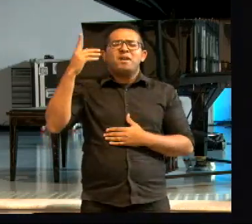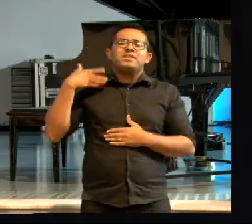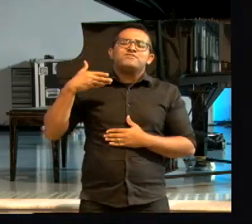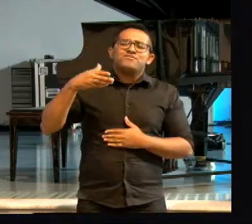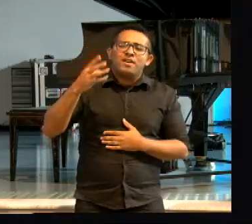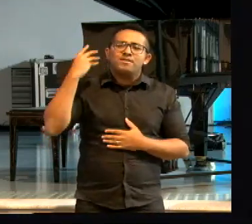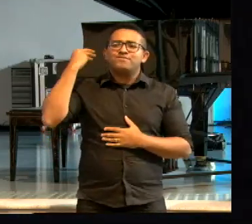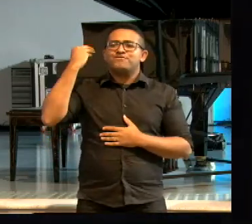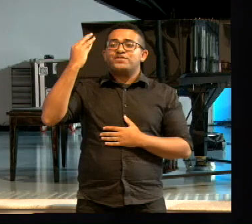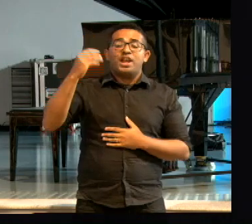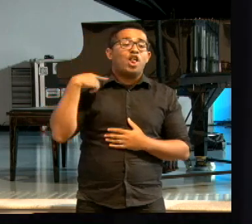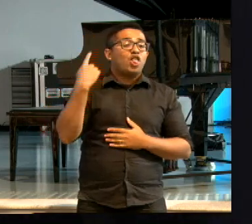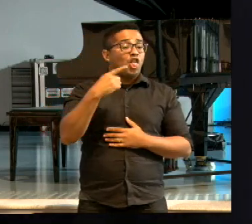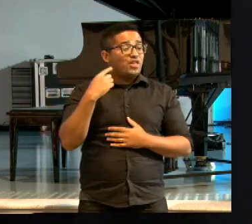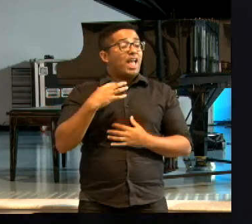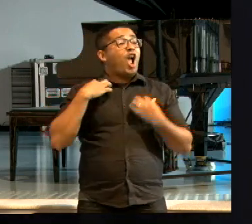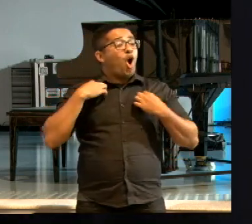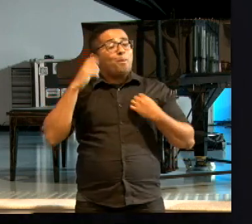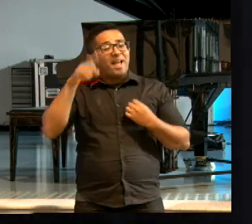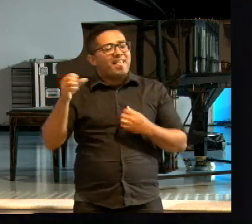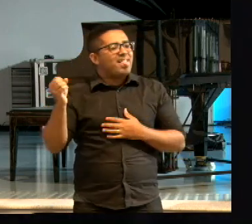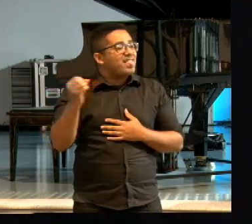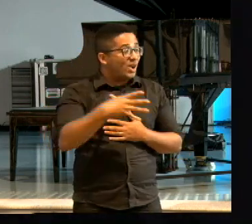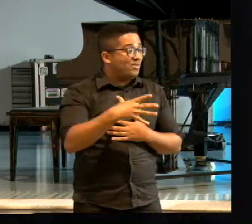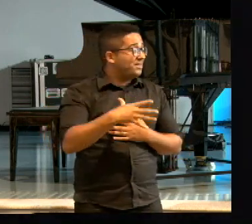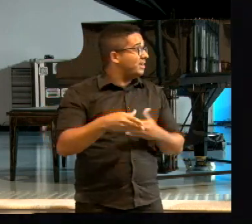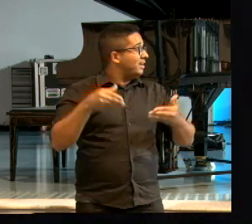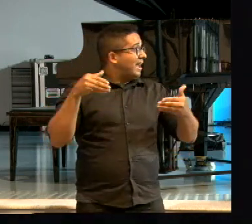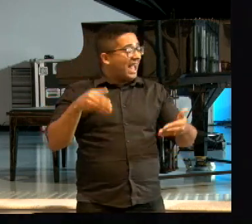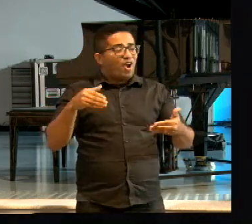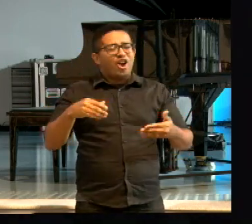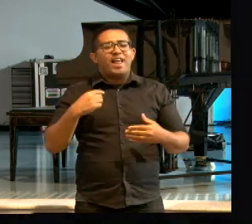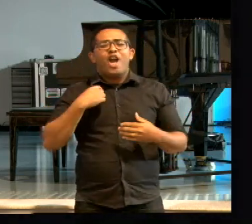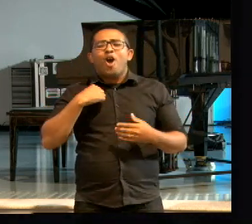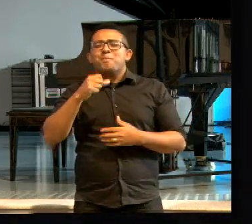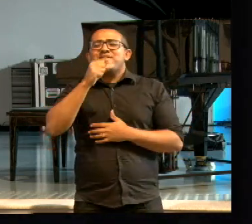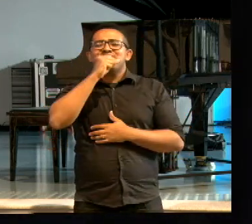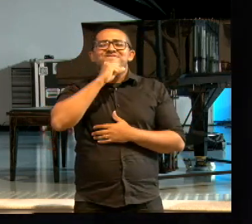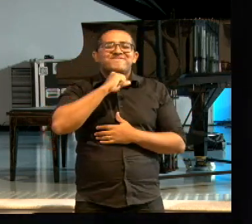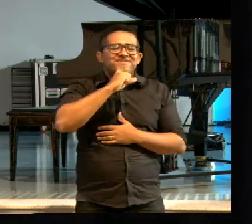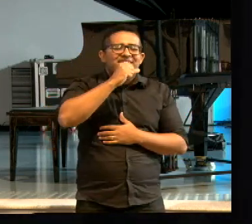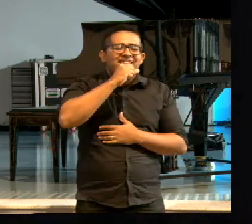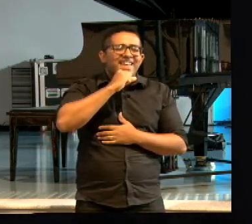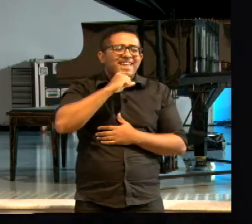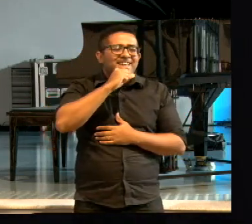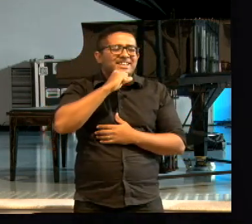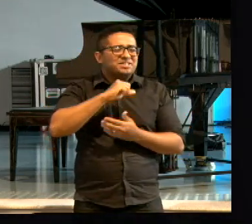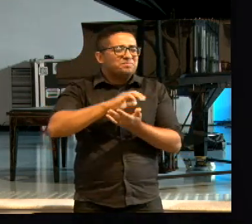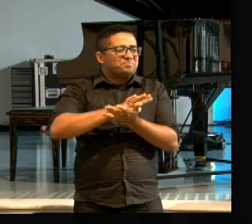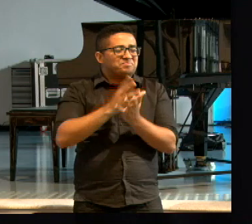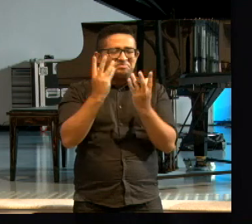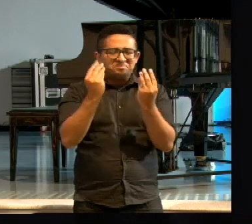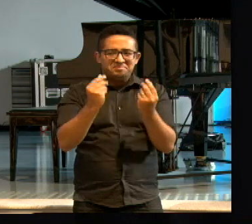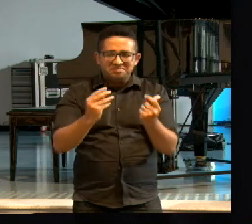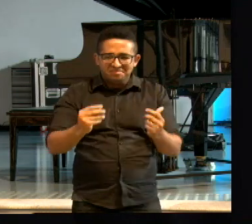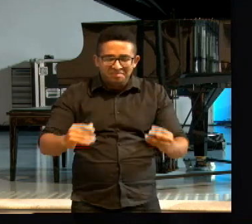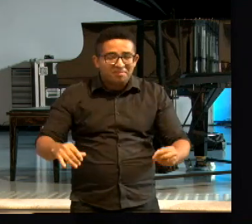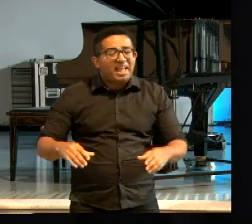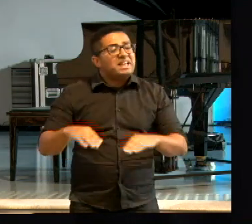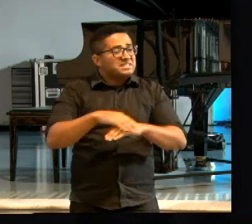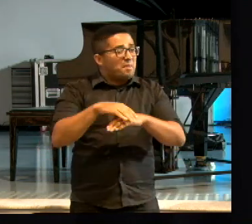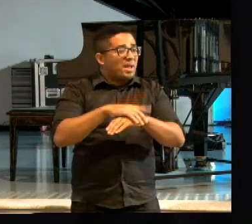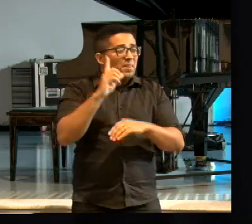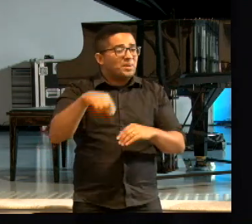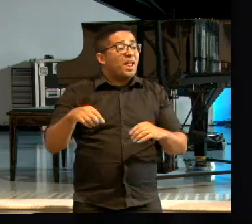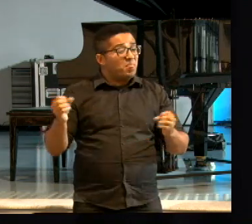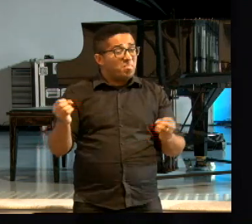viagem, nossas roupas eram novas e agora chegamos com elas rotas e velhas, né? Eles dizem, as sandálias eram novas e olha o